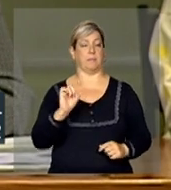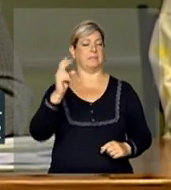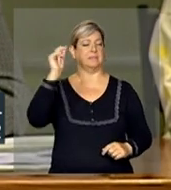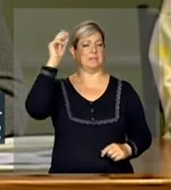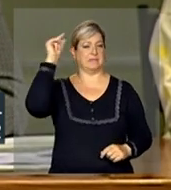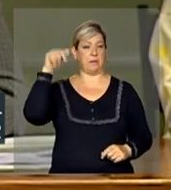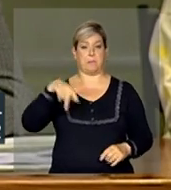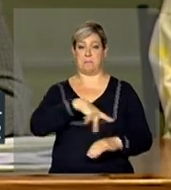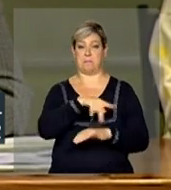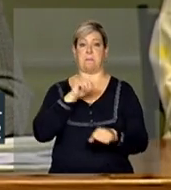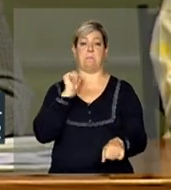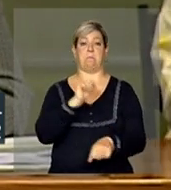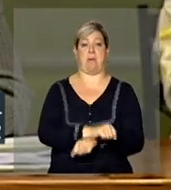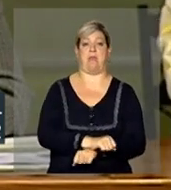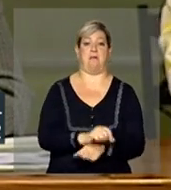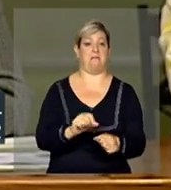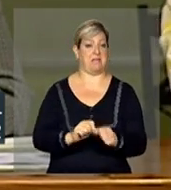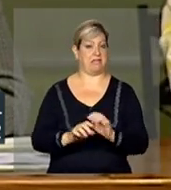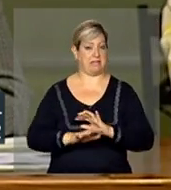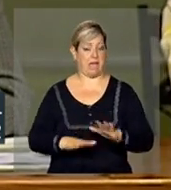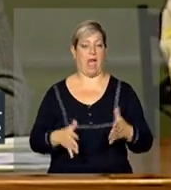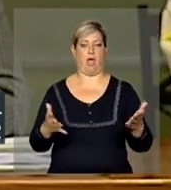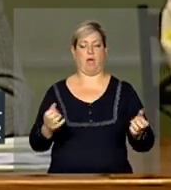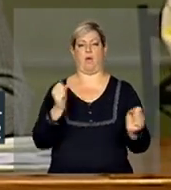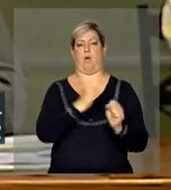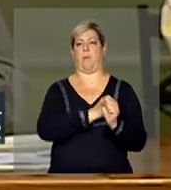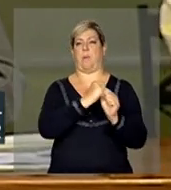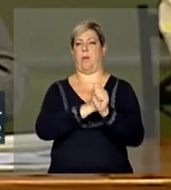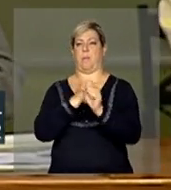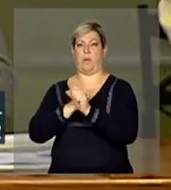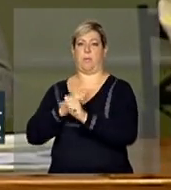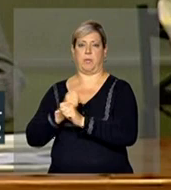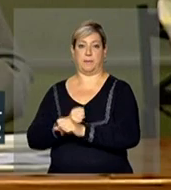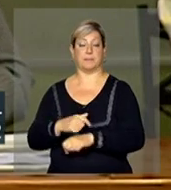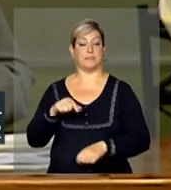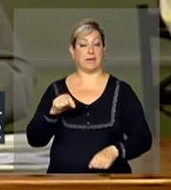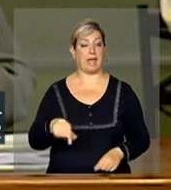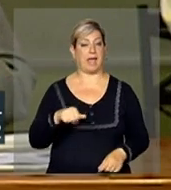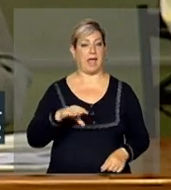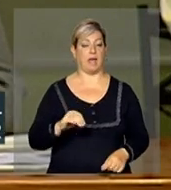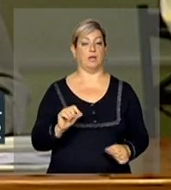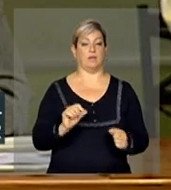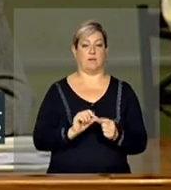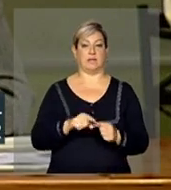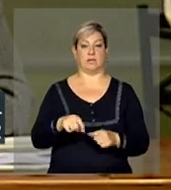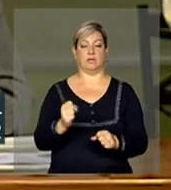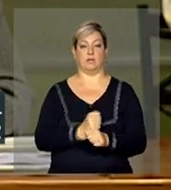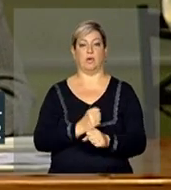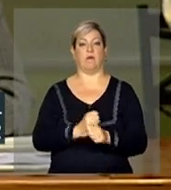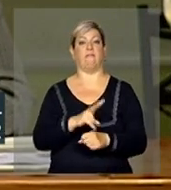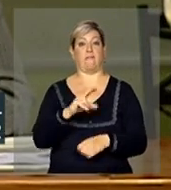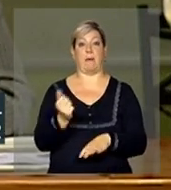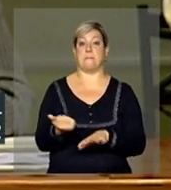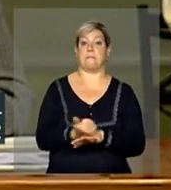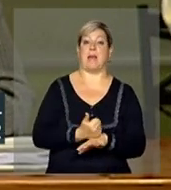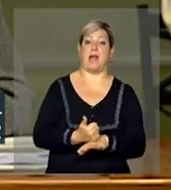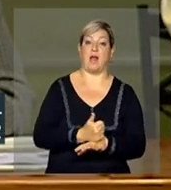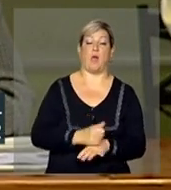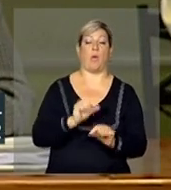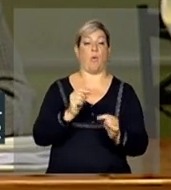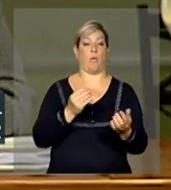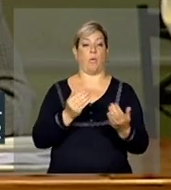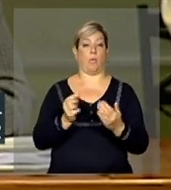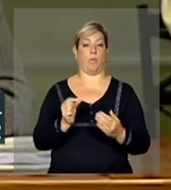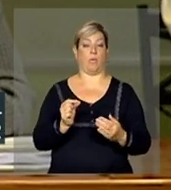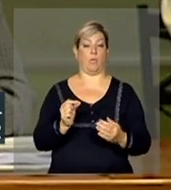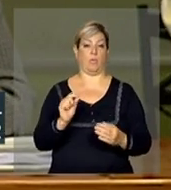tempo o país não fazia, e certamente esse ano a execução será melhor do que o ano que